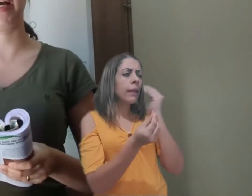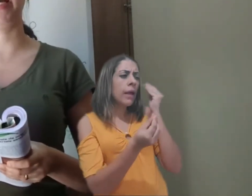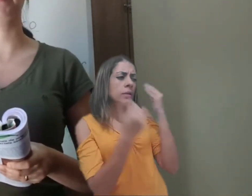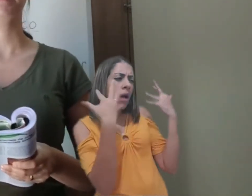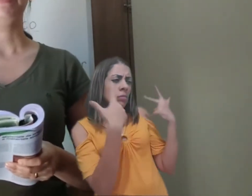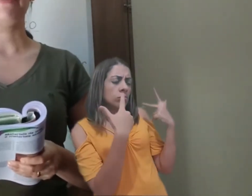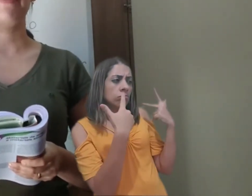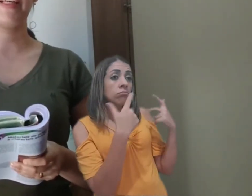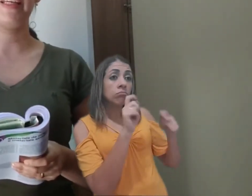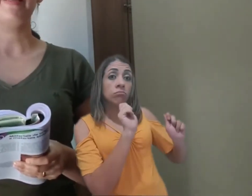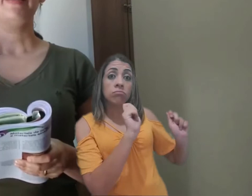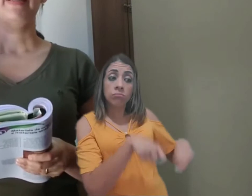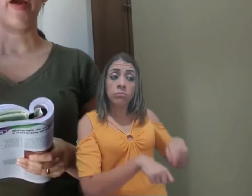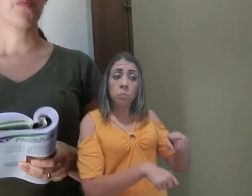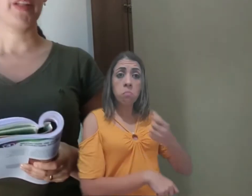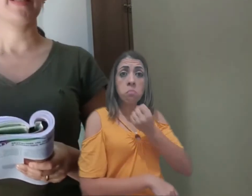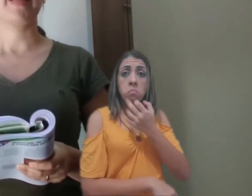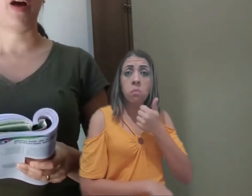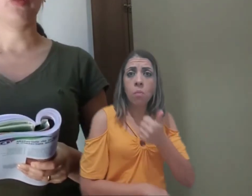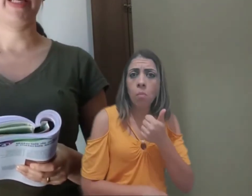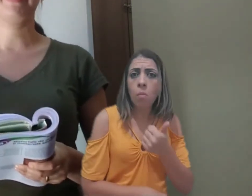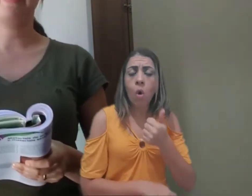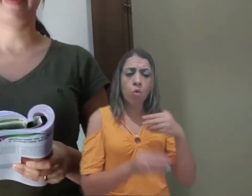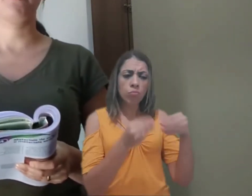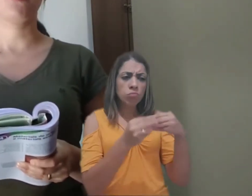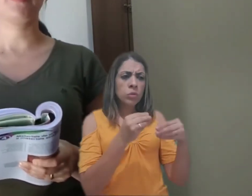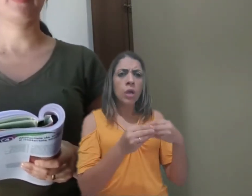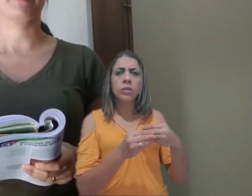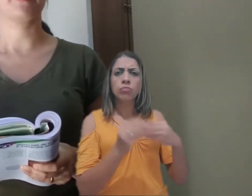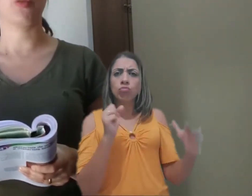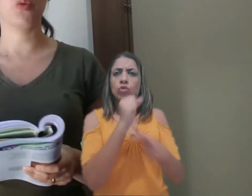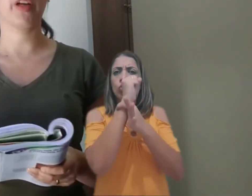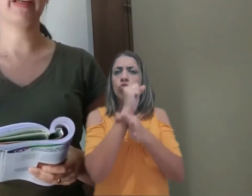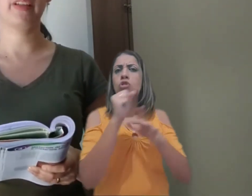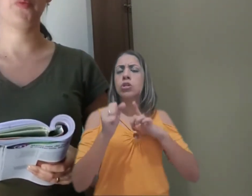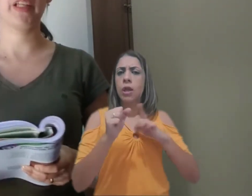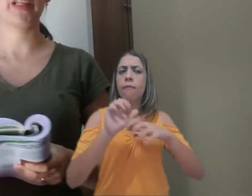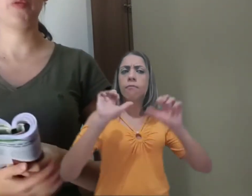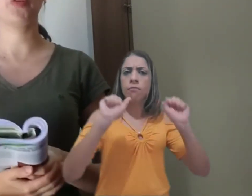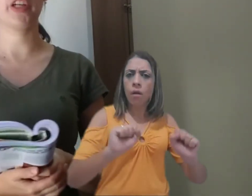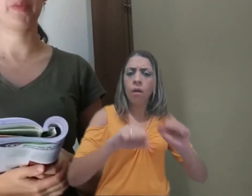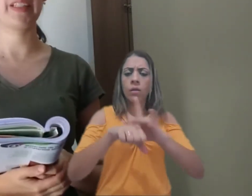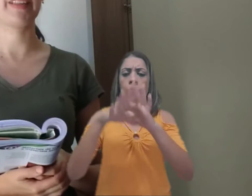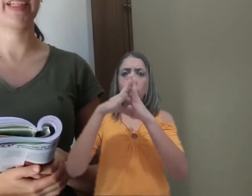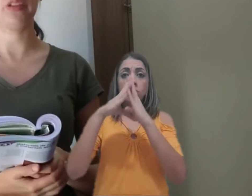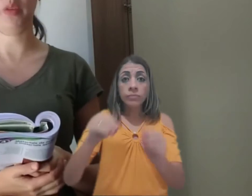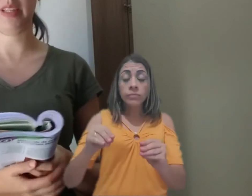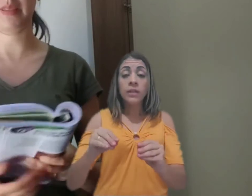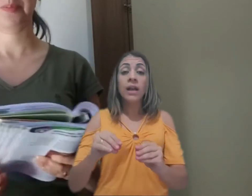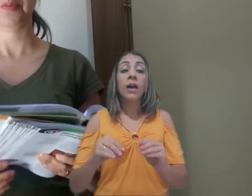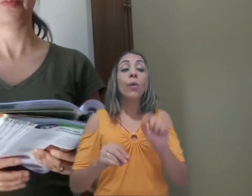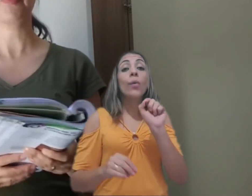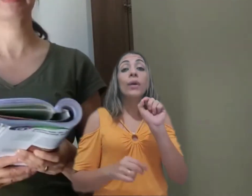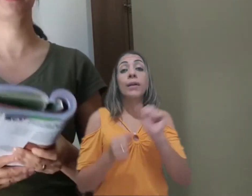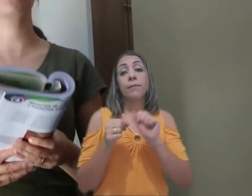em animais e vê que é um potencial, né, que é uma substância segura e que tem um potencial muito grande para tratar aquela